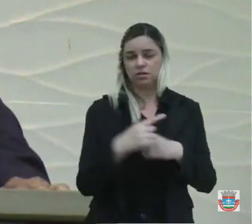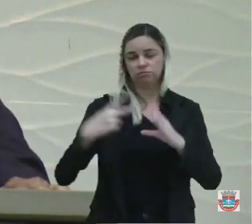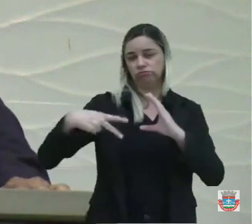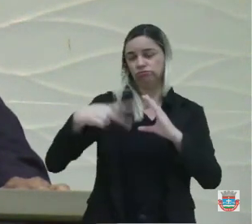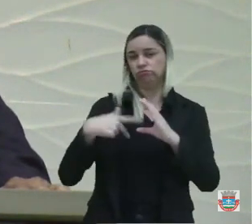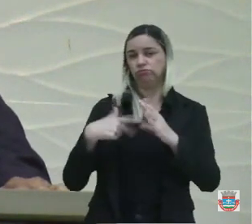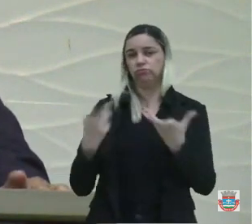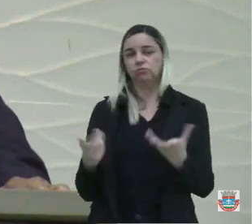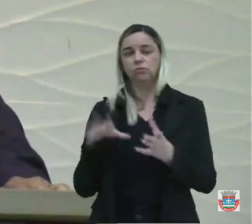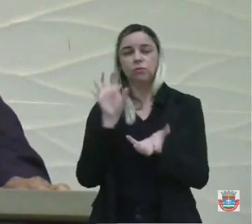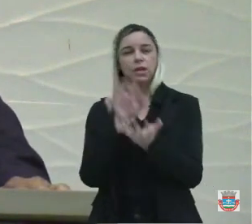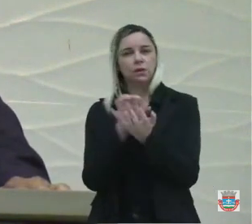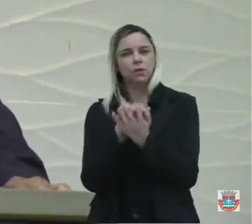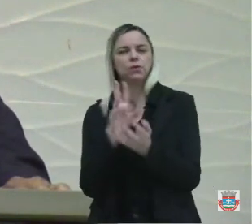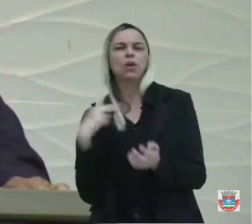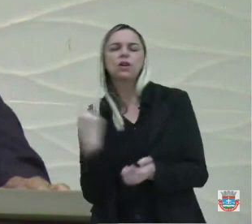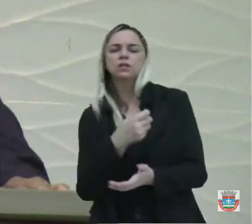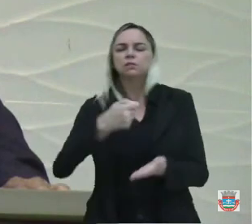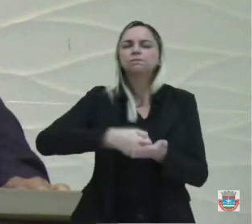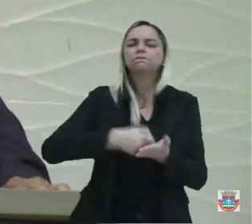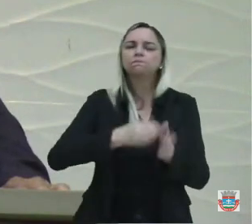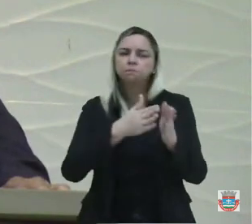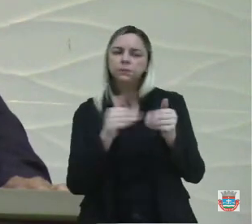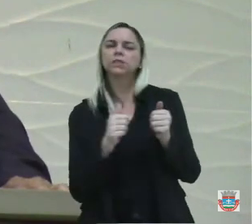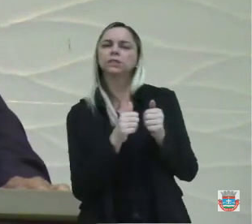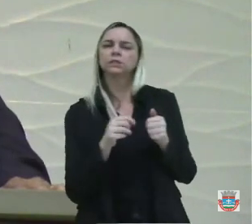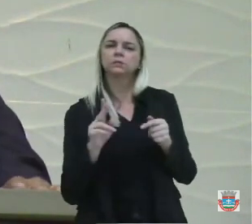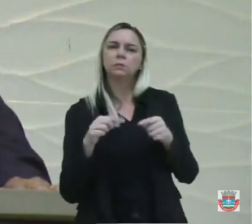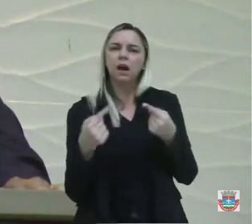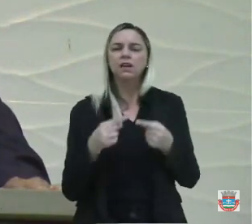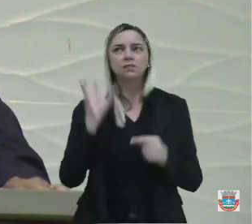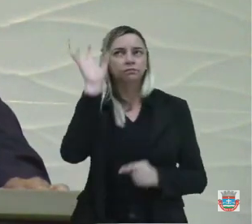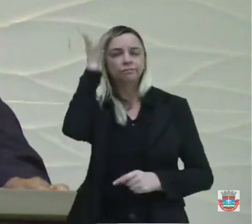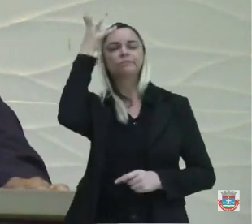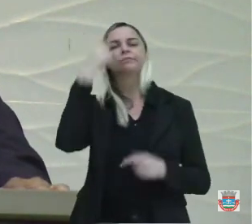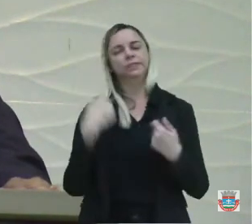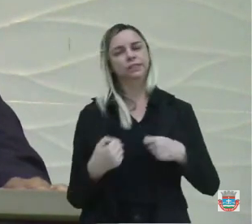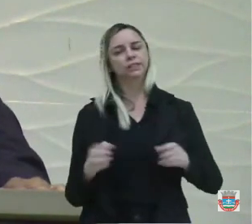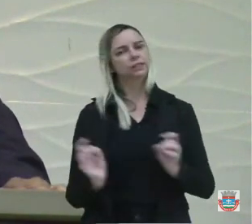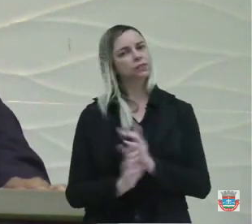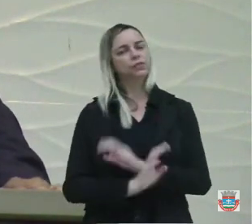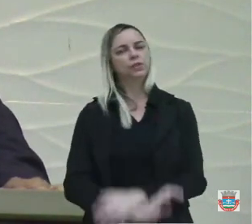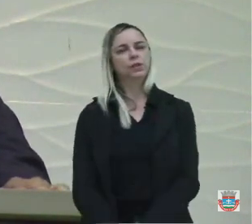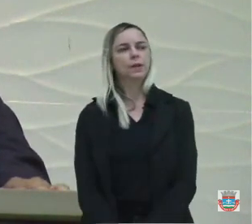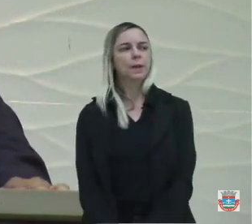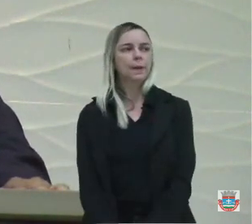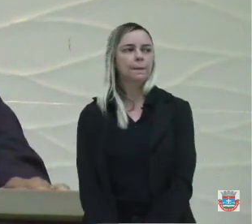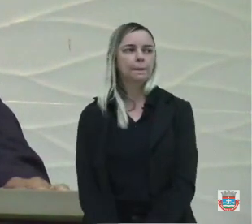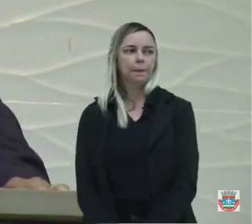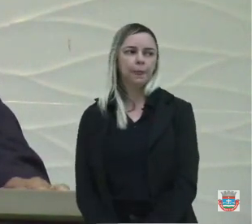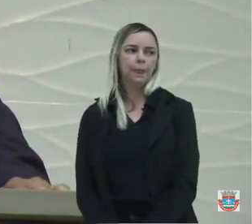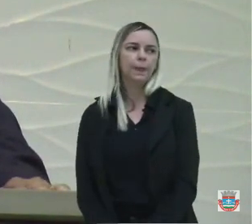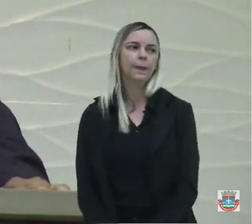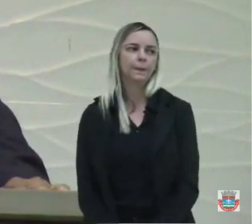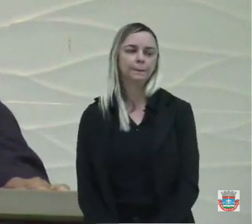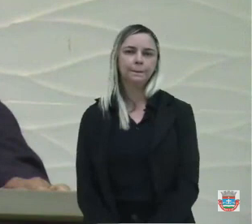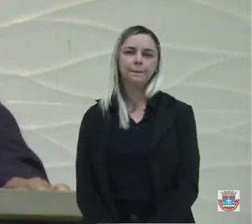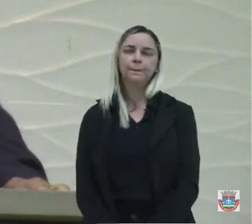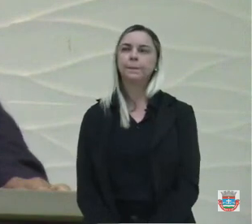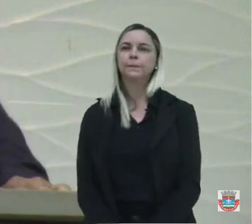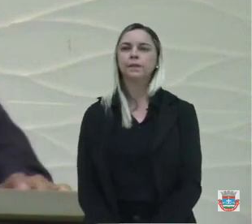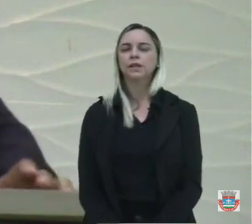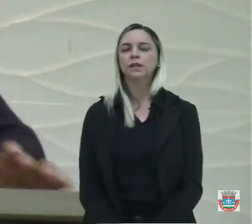Pernambuco, uma audiência, a gente vai lá cobrar, mas que resolva, que o povo está precisando, e buraco, o cabo andar dentro de buraco não é bom não,